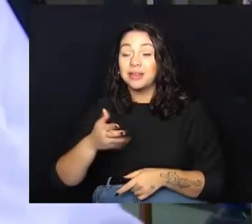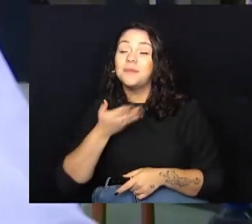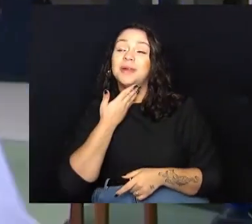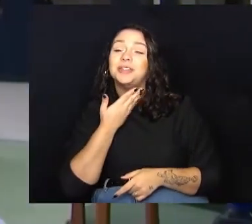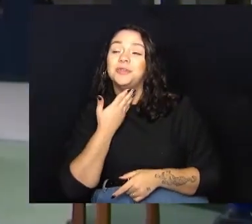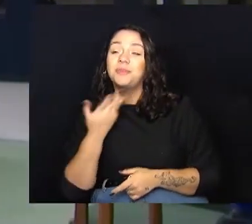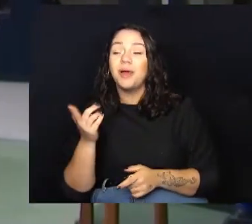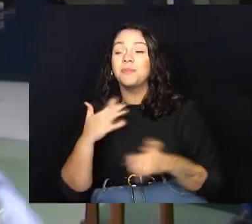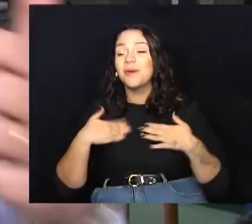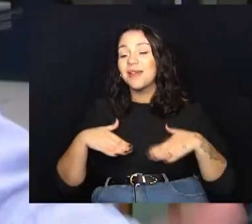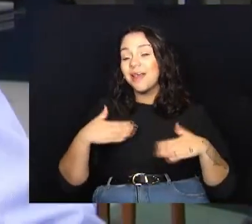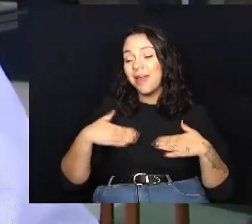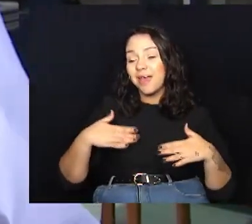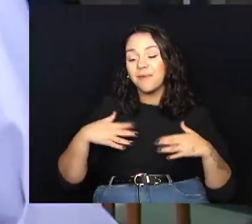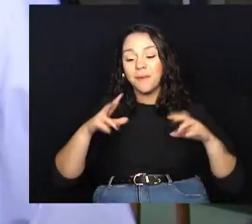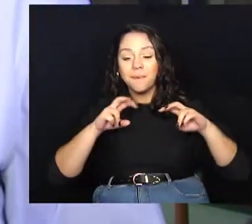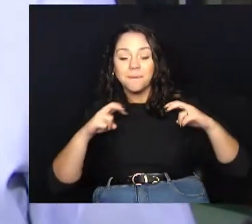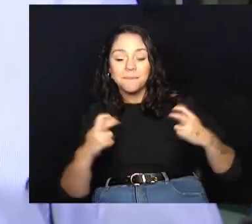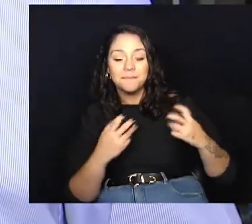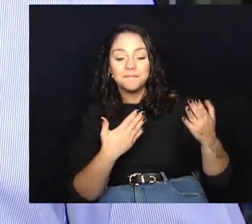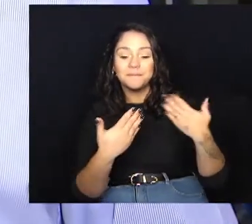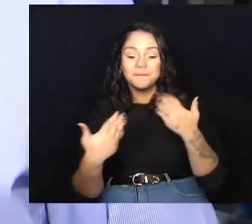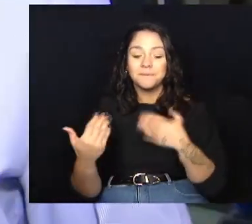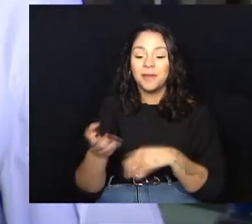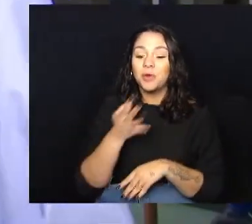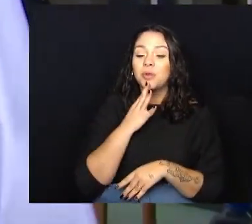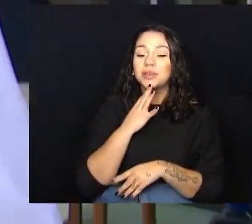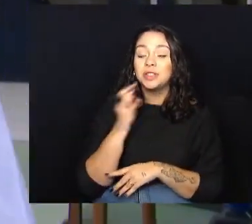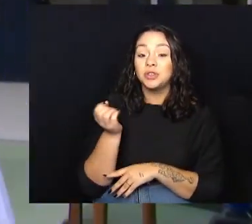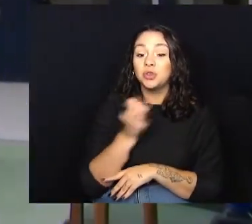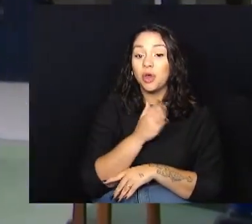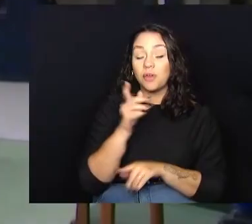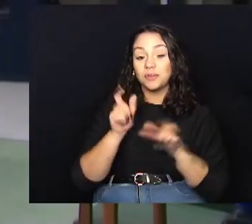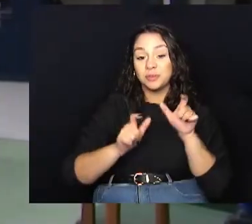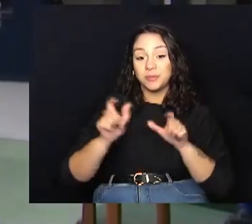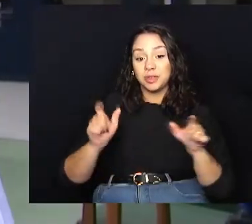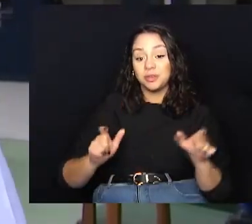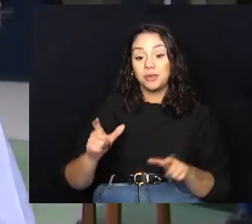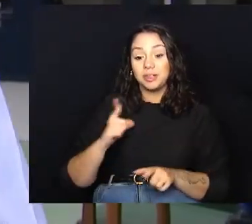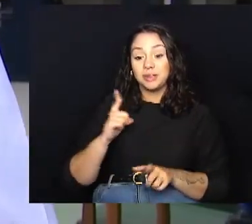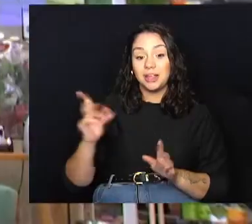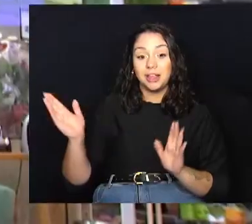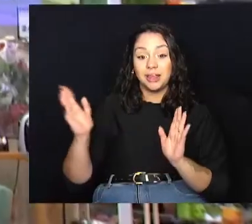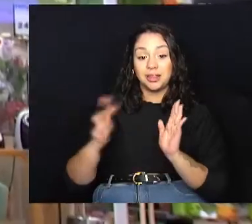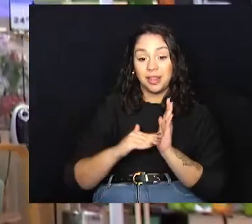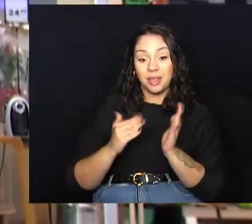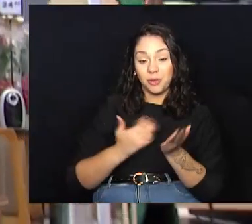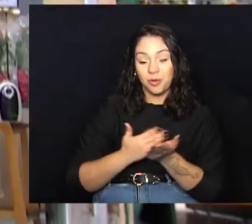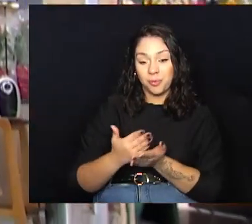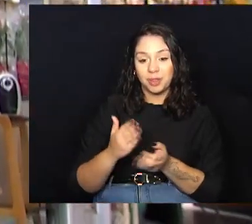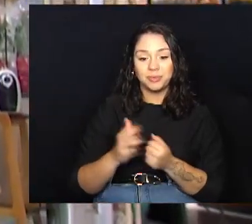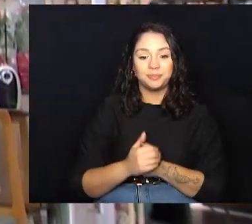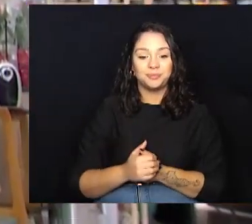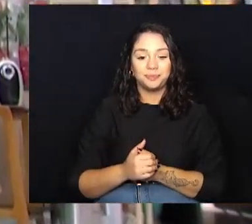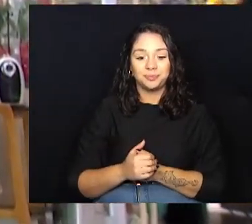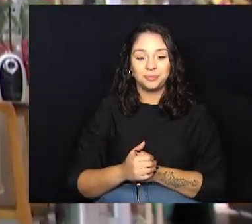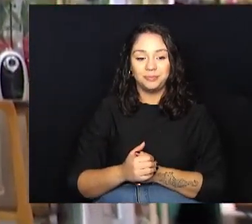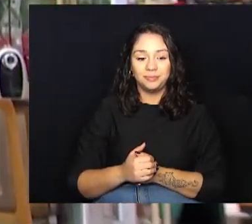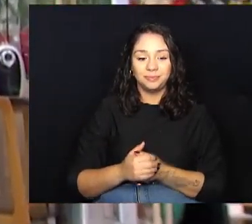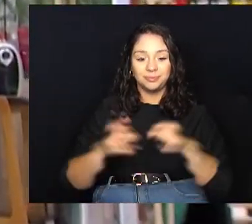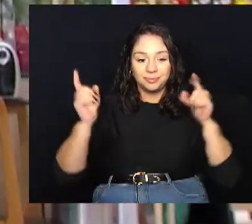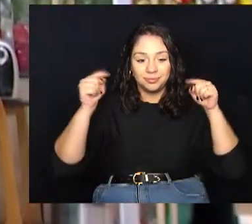conversar é conhecer novas pessoas e tem sido assim desde a implementação aqui nesse espaço